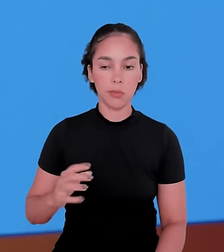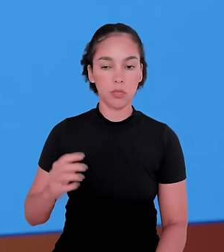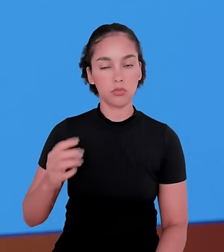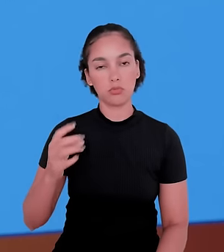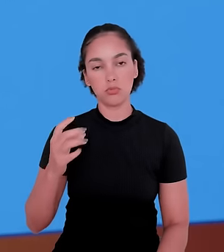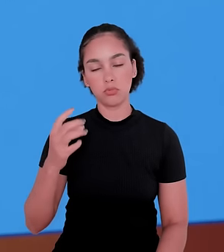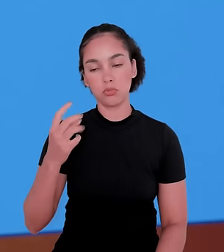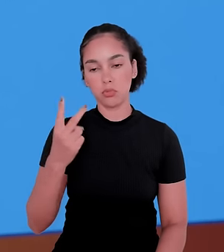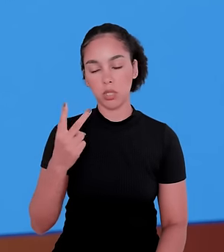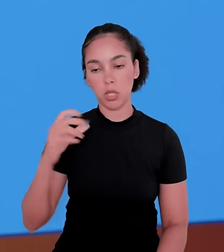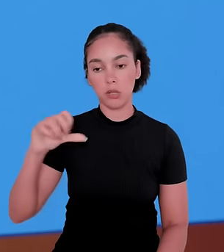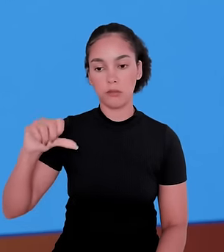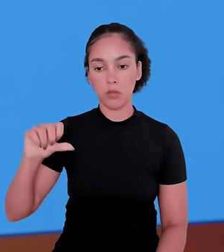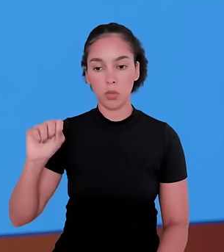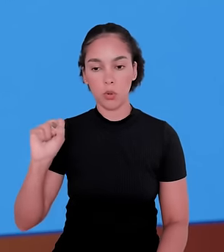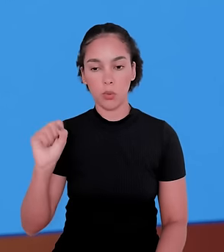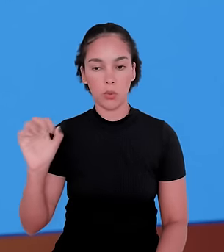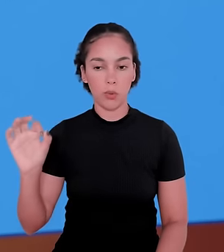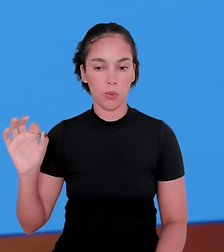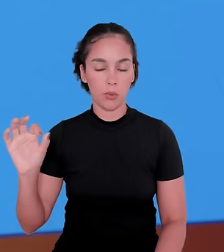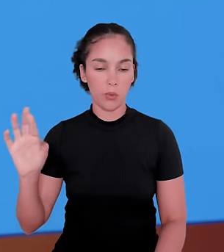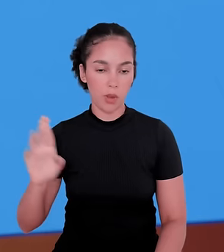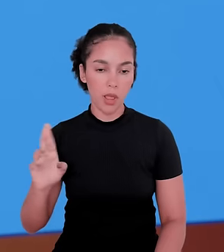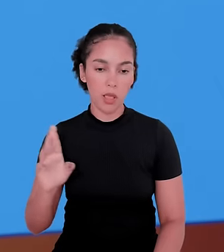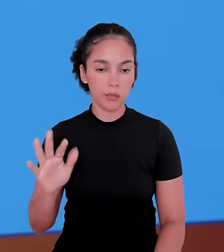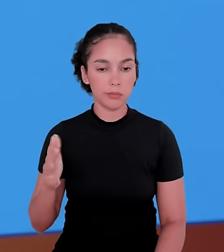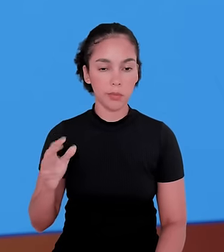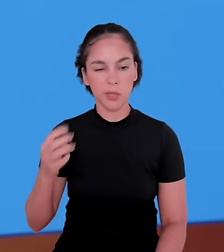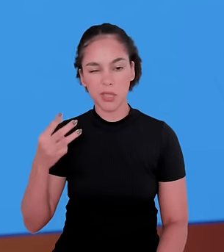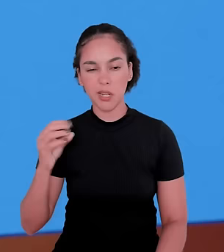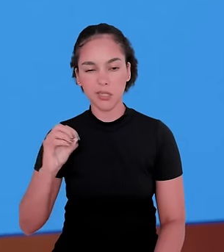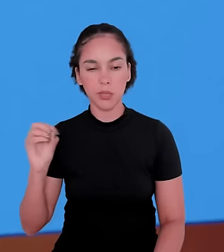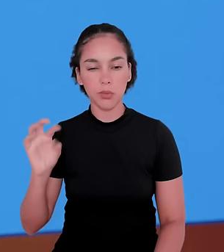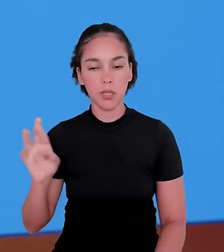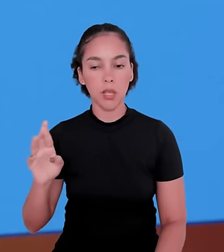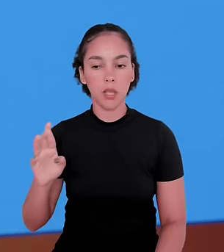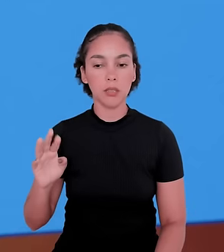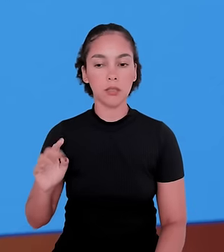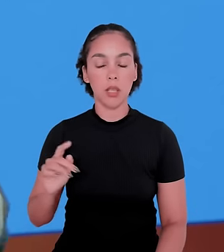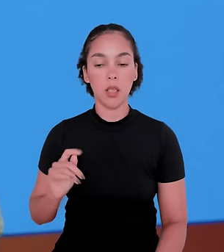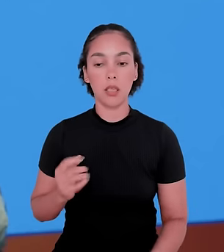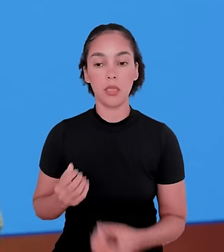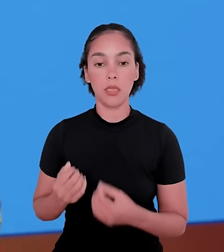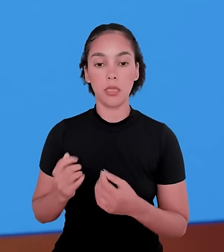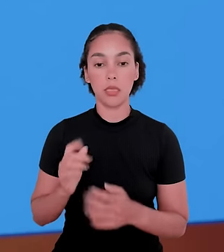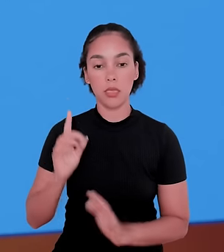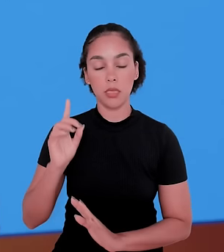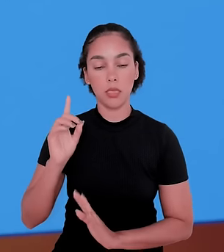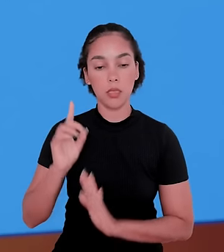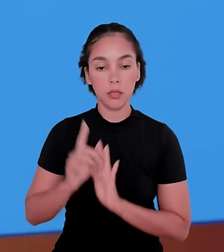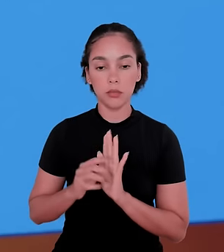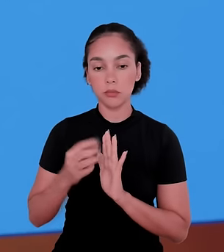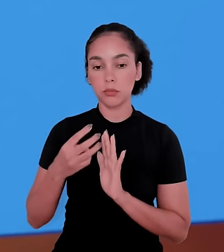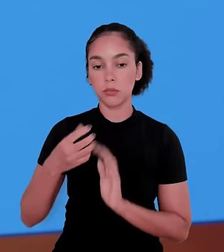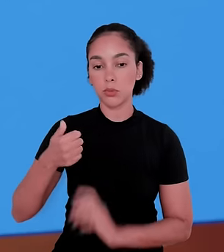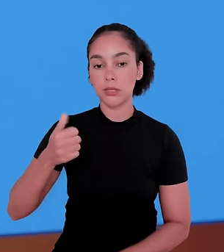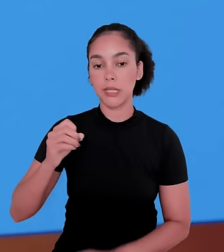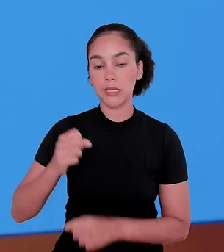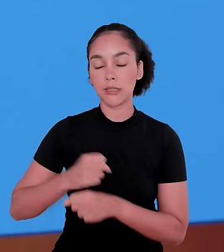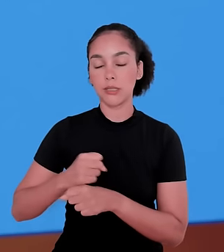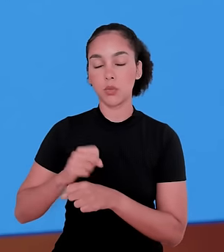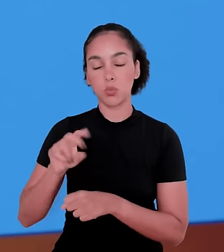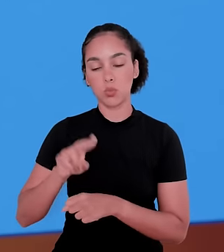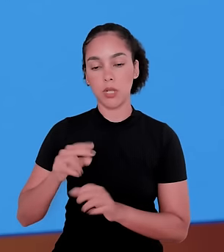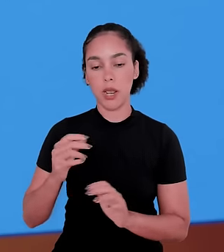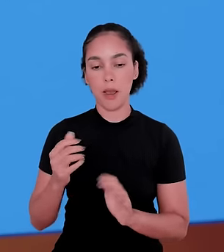de r$ 98 perto de R 300 com desconto e vai te dar direito a 10 anos de uso daquela marca então